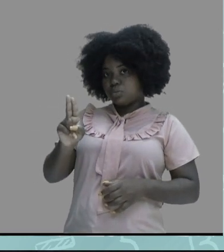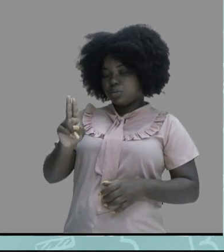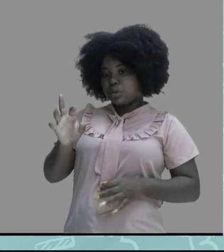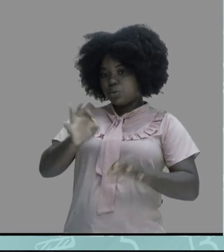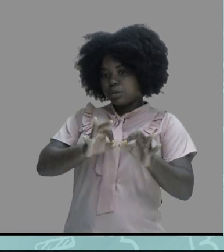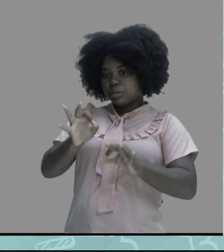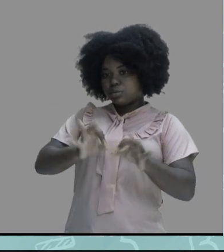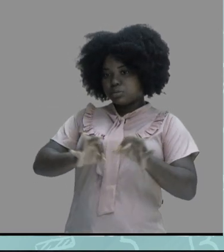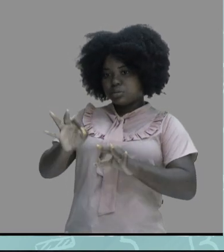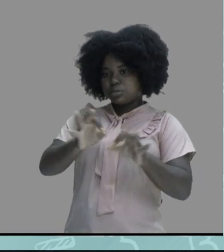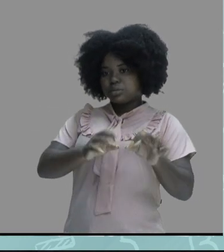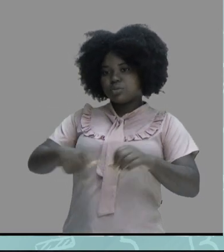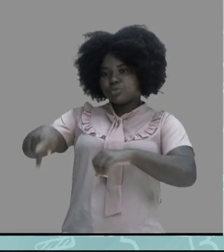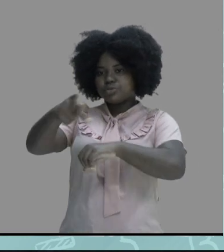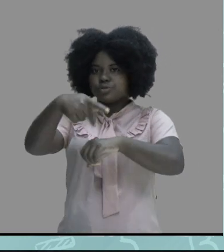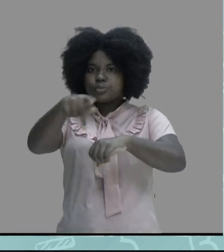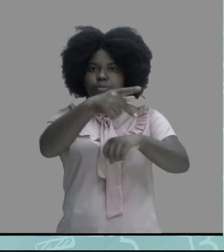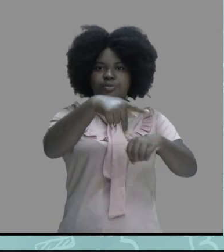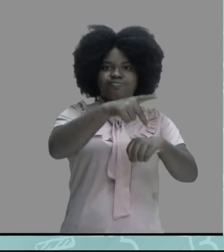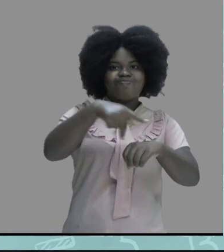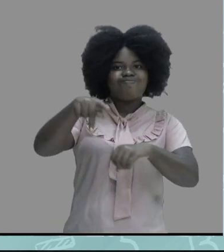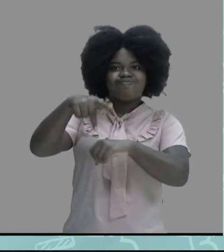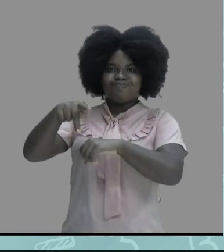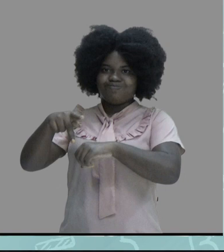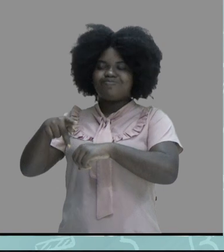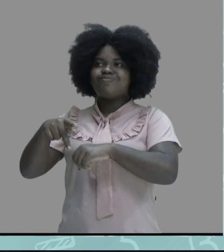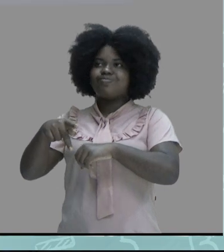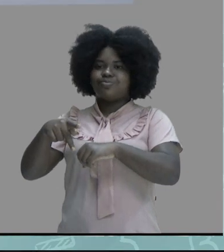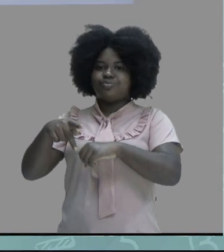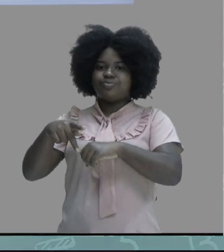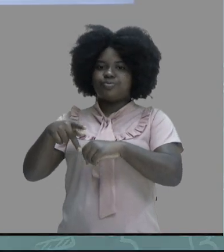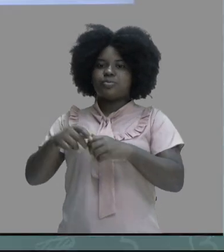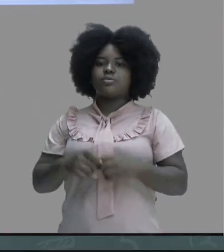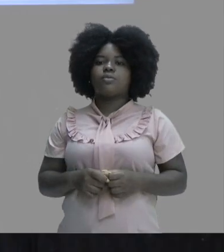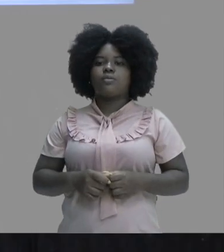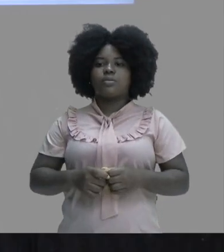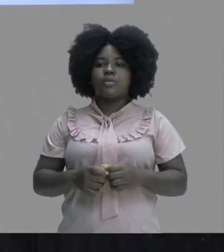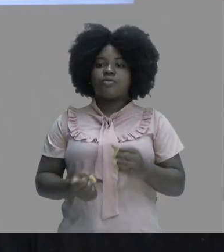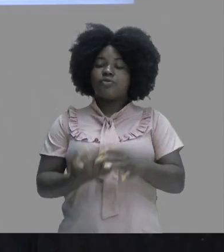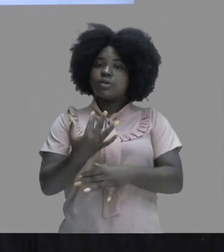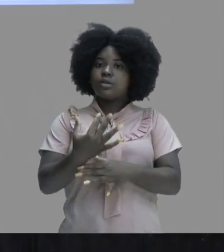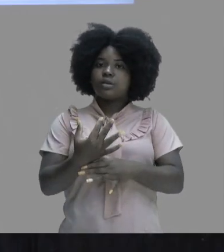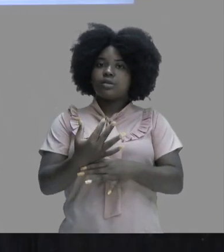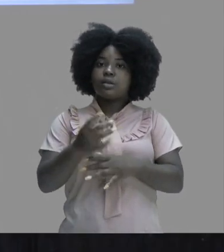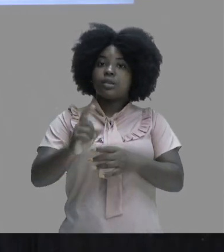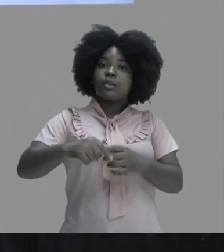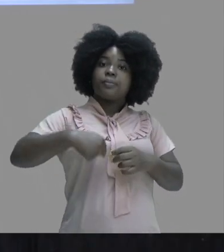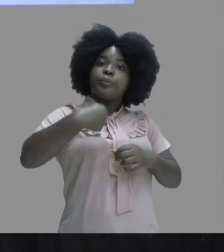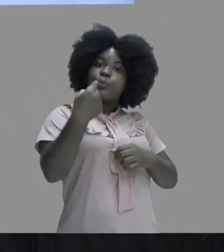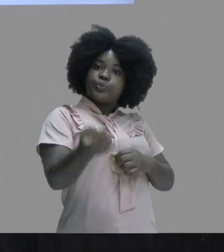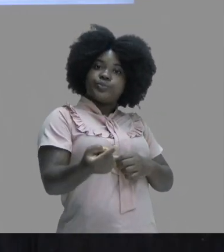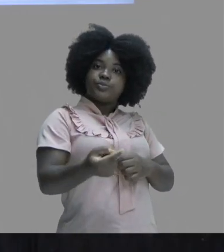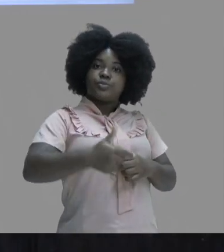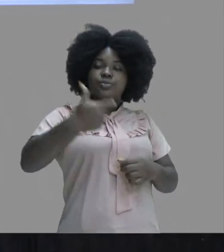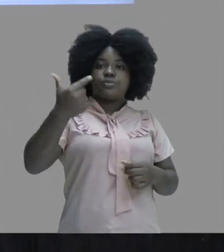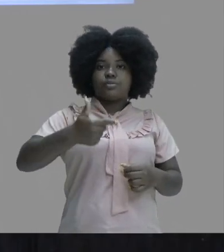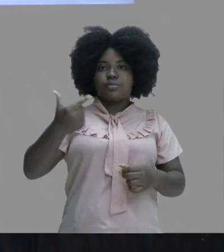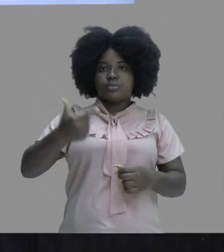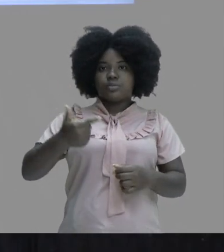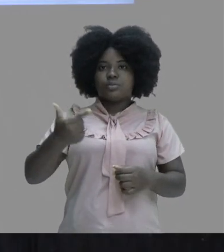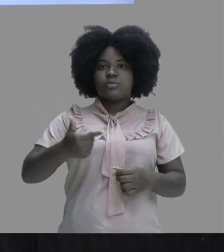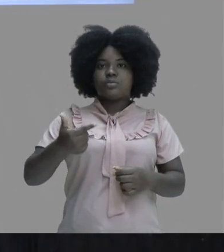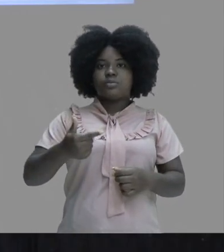das Nações Unidas, ela foi criada após Segunda Guerra Mundial. A gente teve 2 grandes